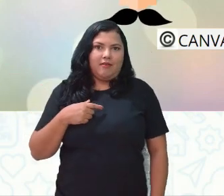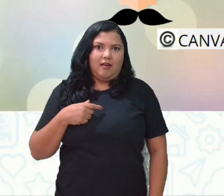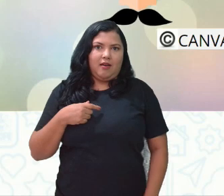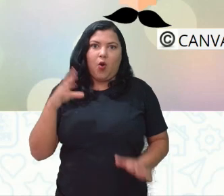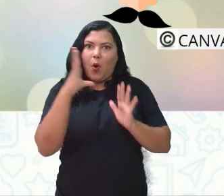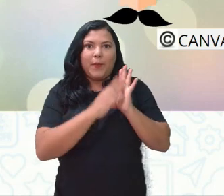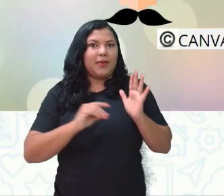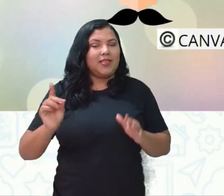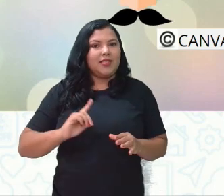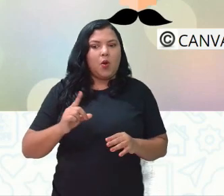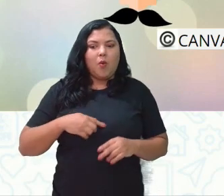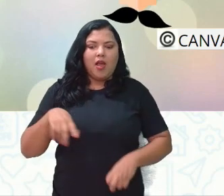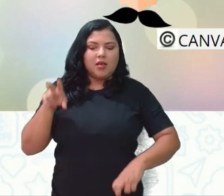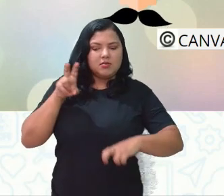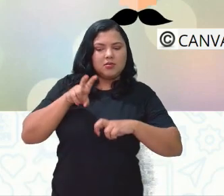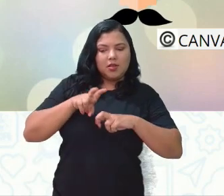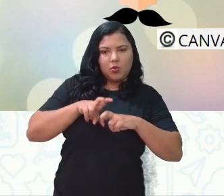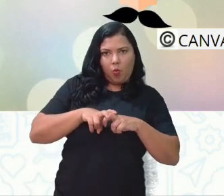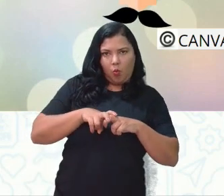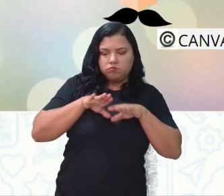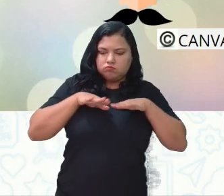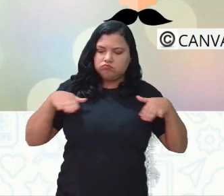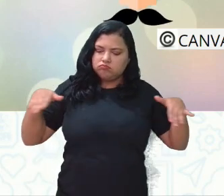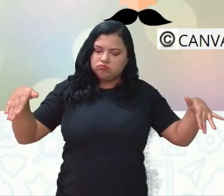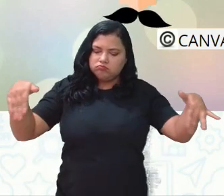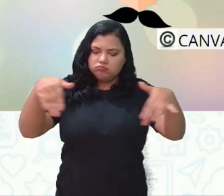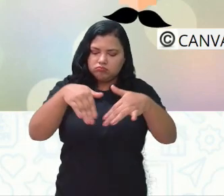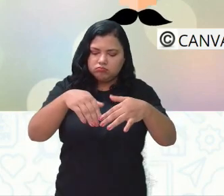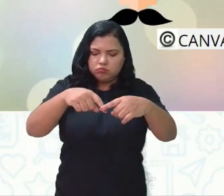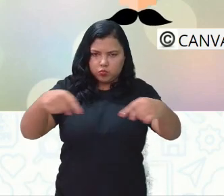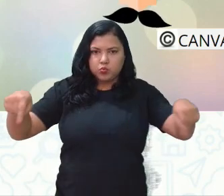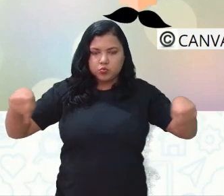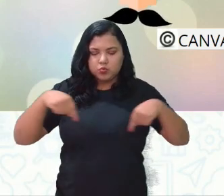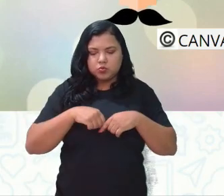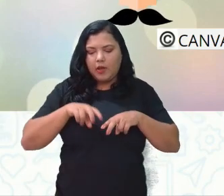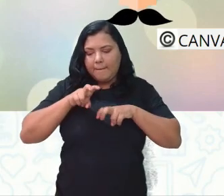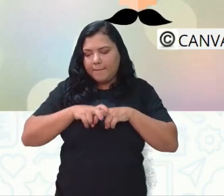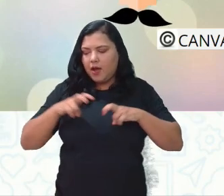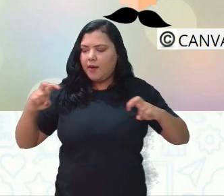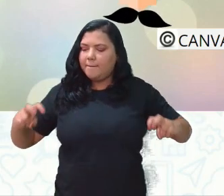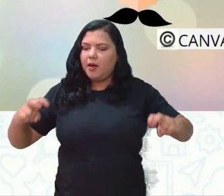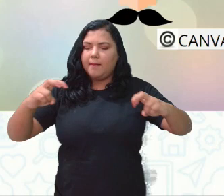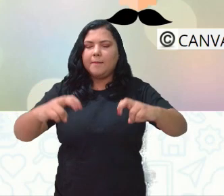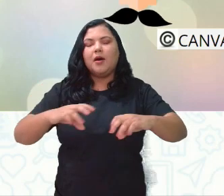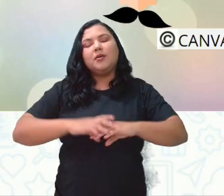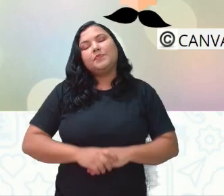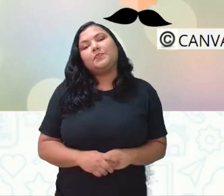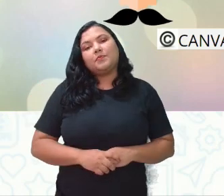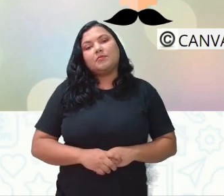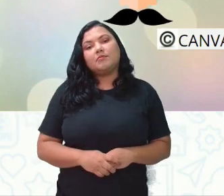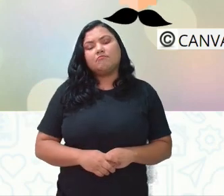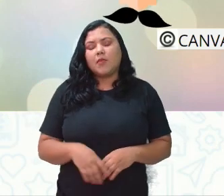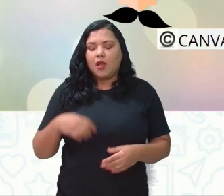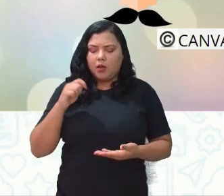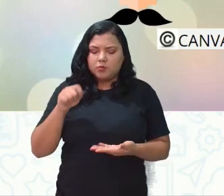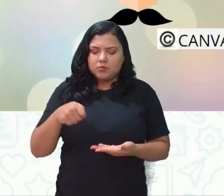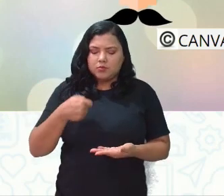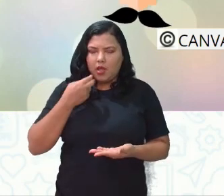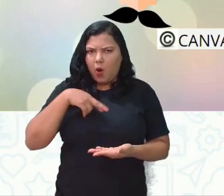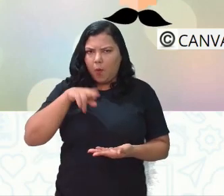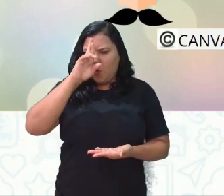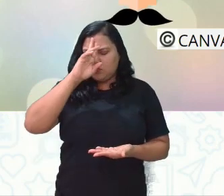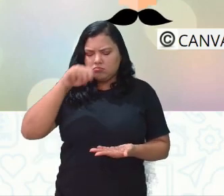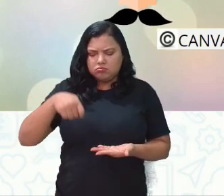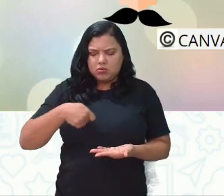Marx. Sentou-se à mesa do almoço, sempre almoçava em casa, com a retidão costumeira, quieto e algo